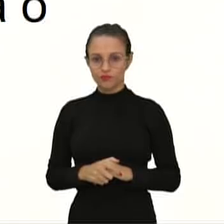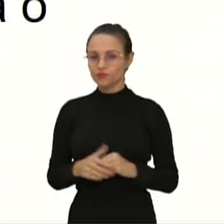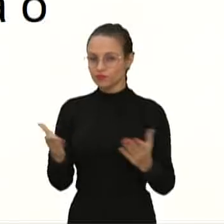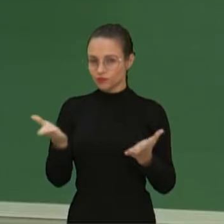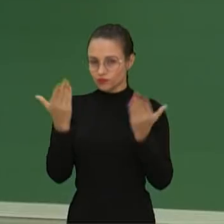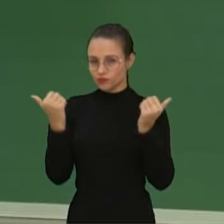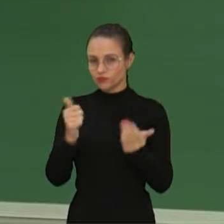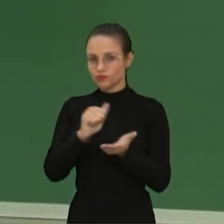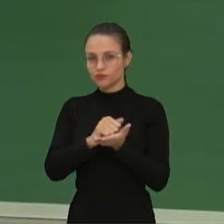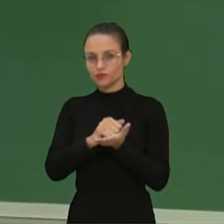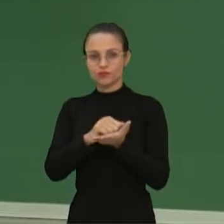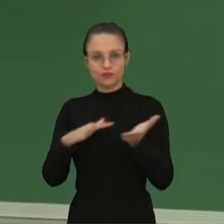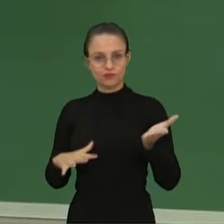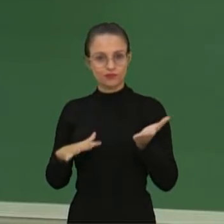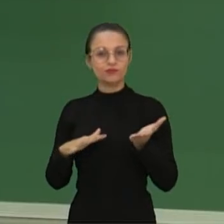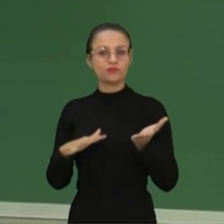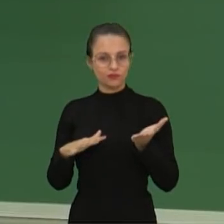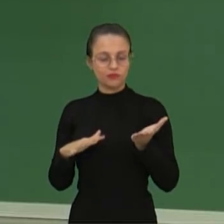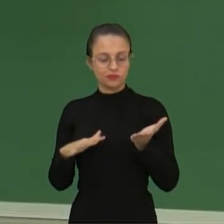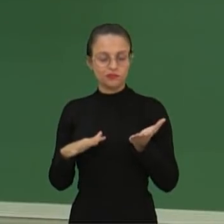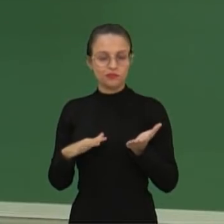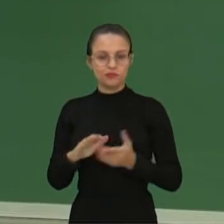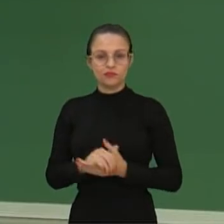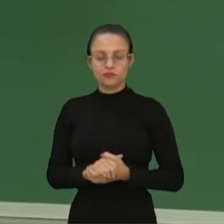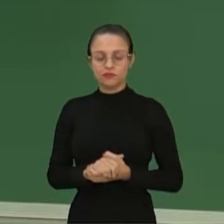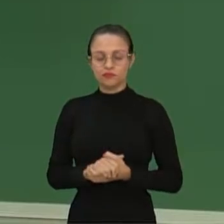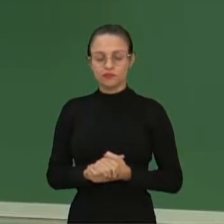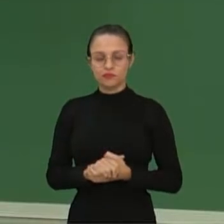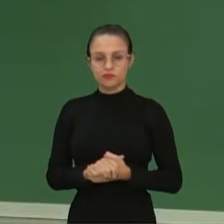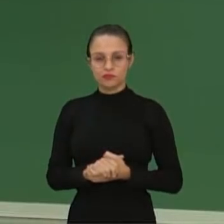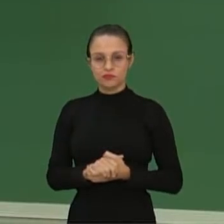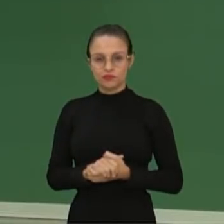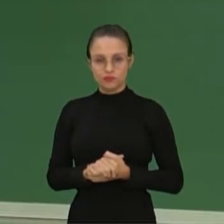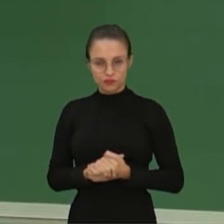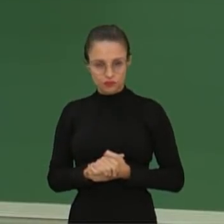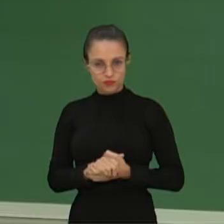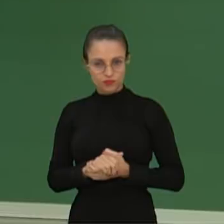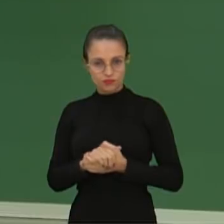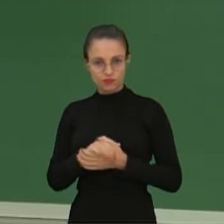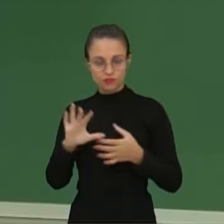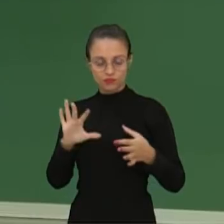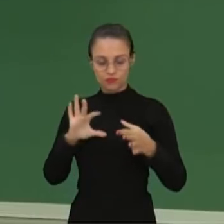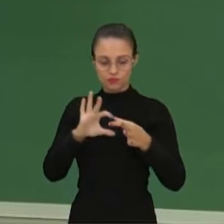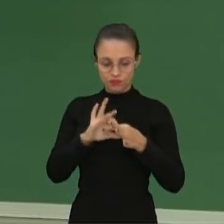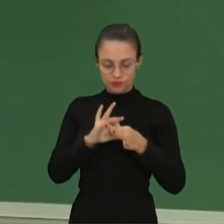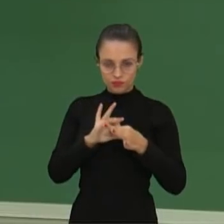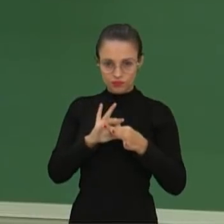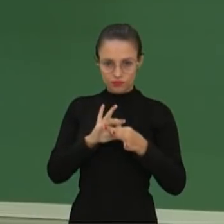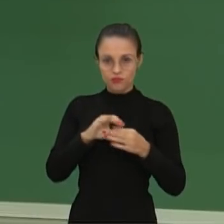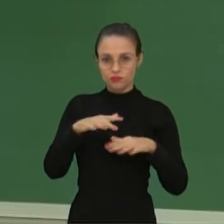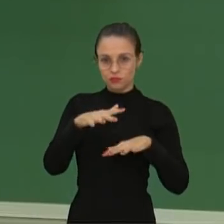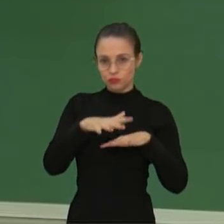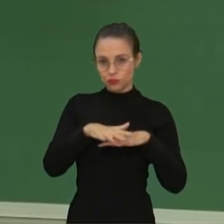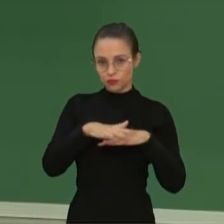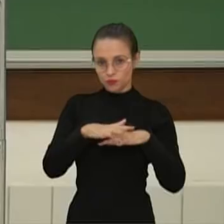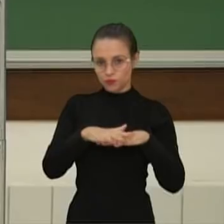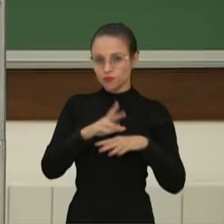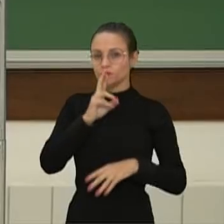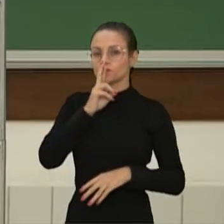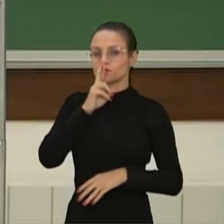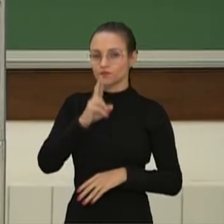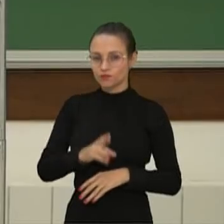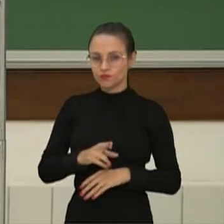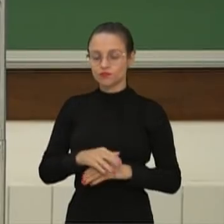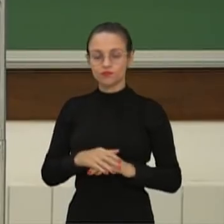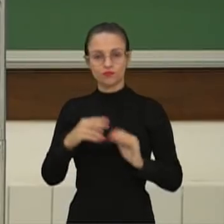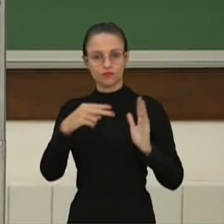Vamos agora resolver um exercício com enunciado, utilizando a linguagem matemática e resolver, tá? Vamos lá. Vou fazer